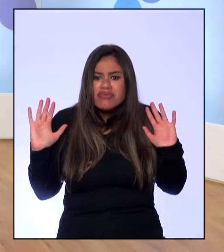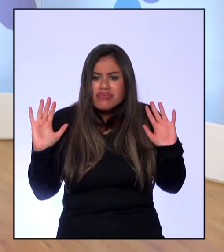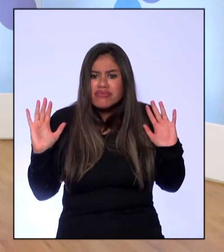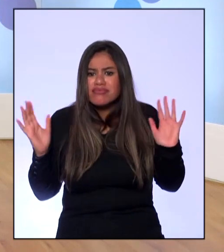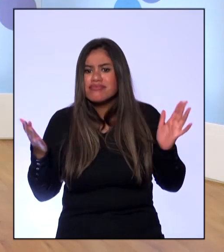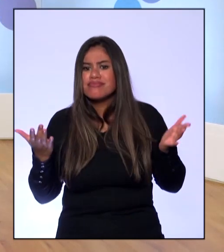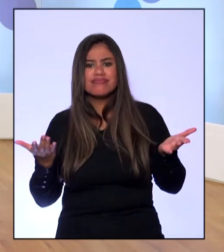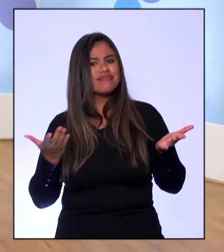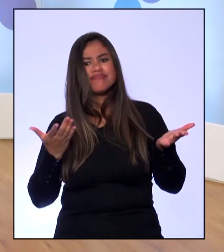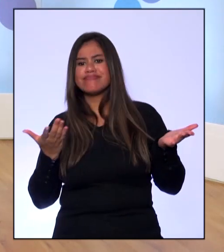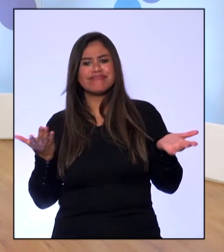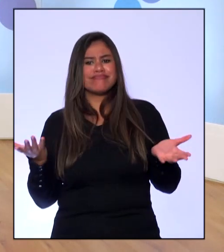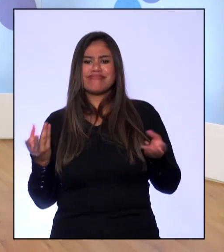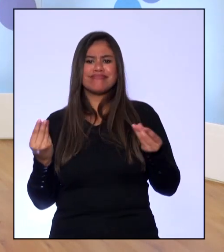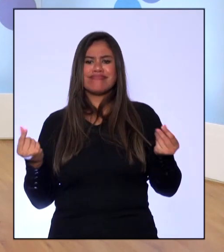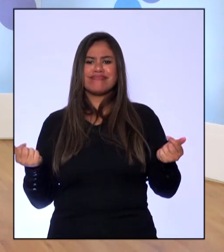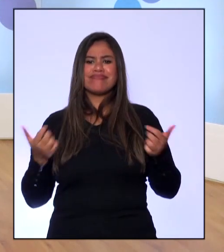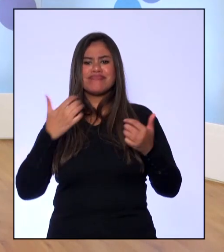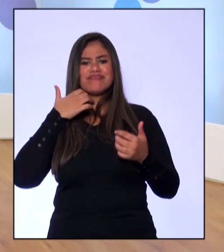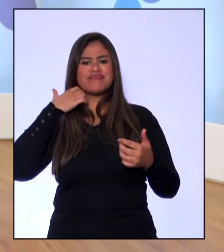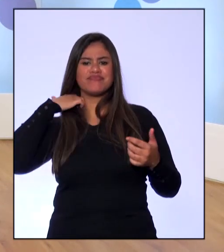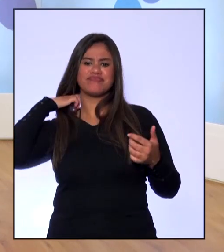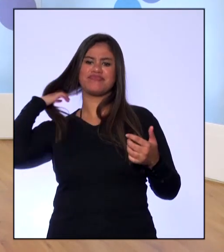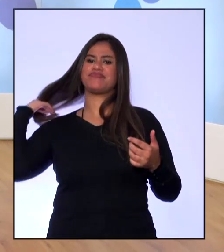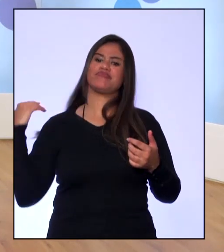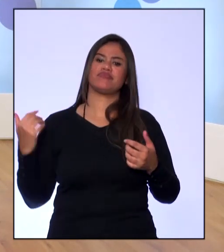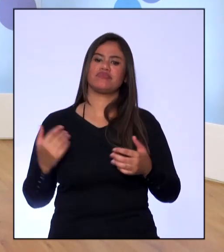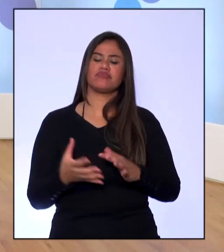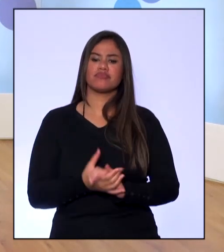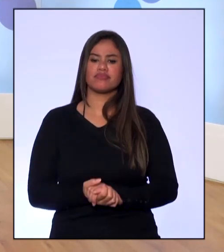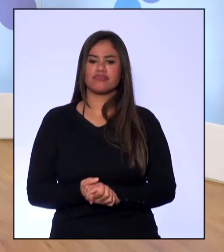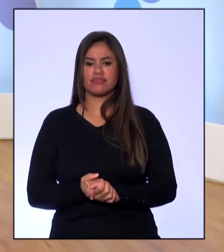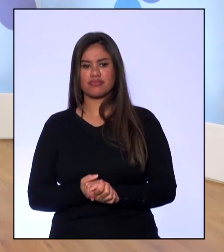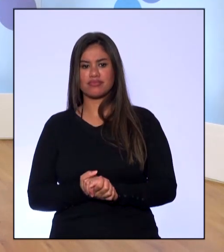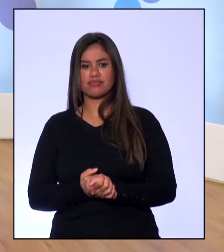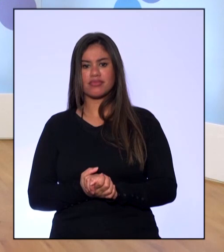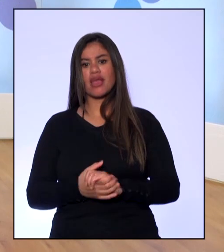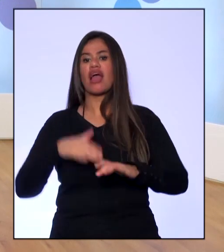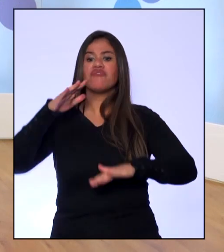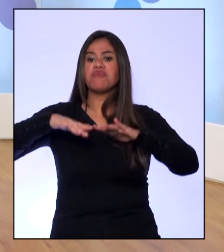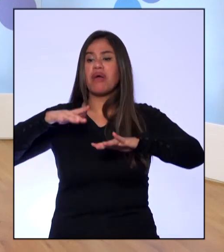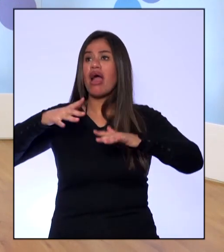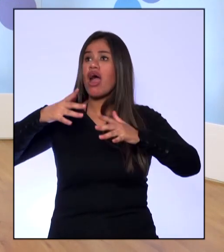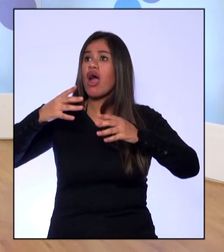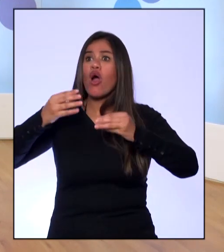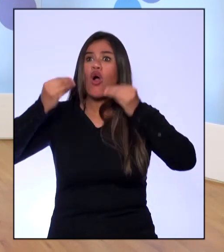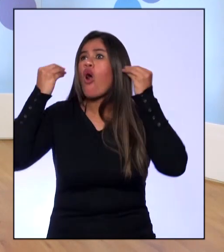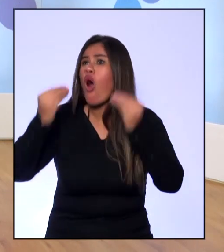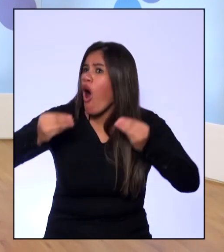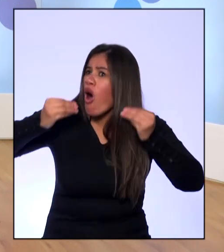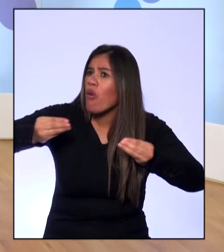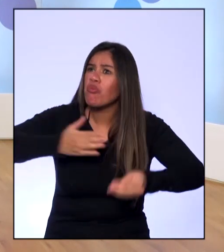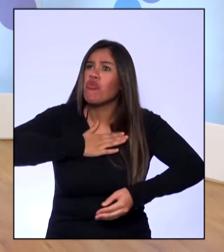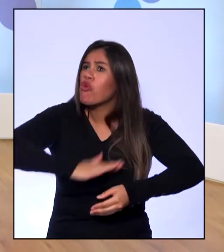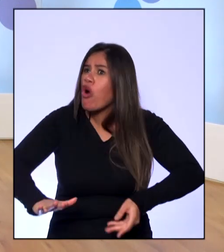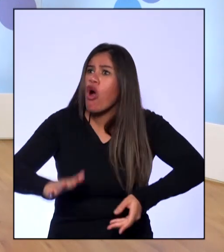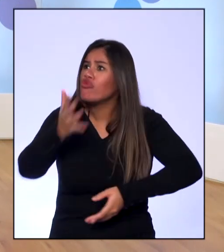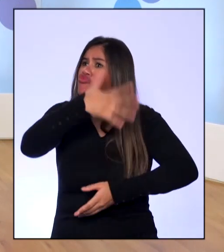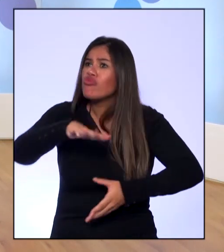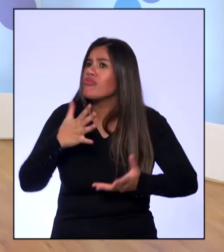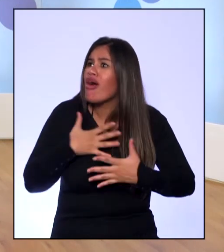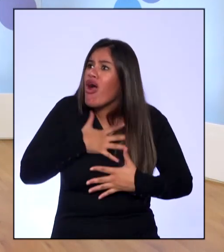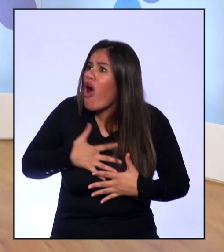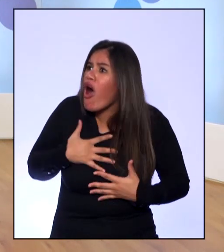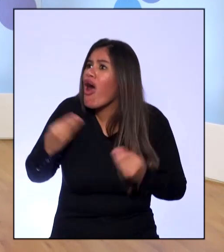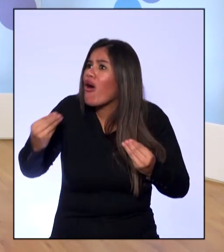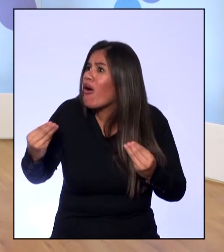lasanha, mas tem quem? Então, mas você pensa, você não gosta de lasanha? Eu vou te bater porque você não gosta de lasanha. Todo mundo gosta. Tem pessoas